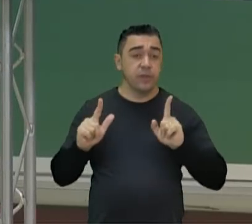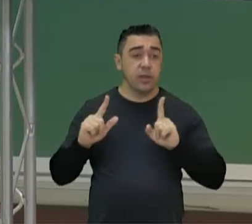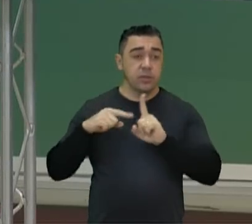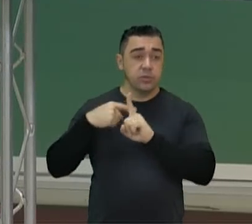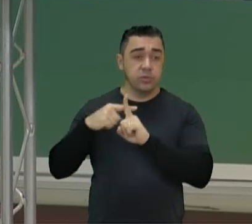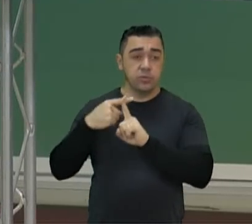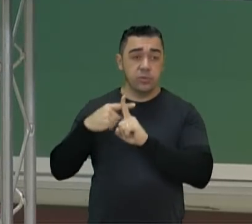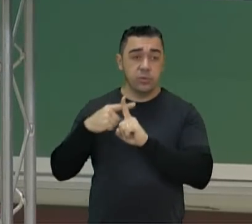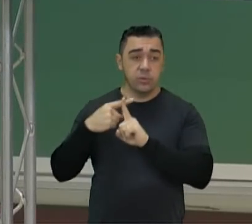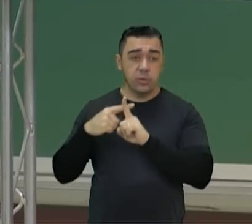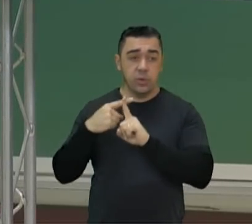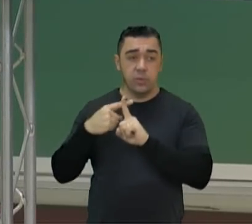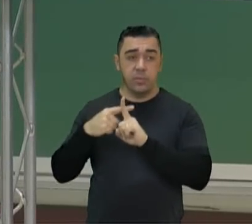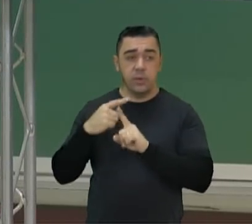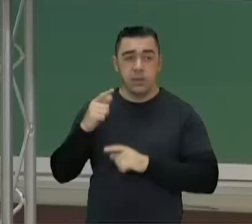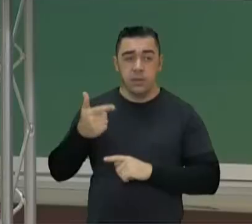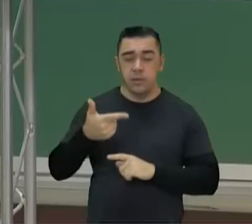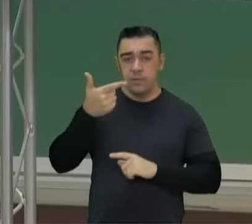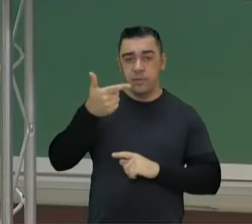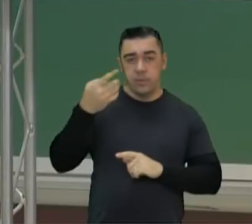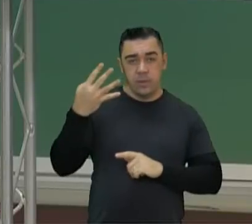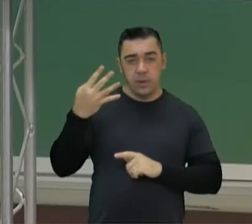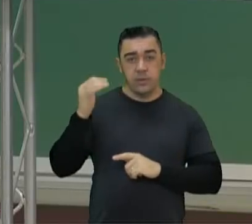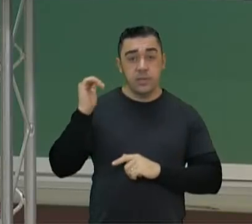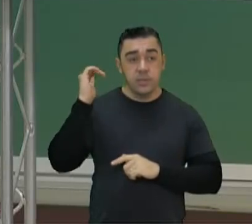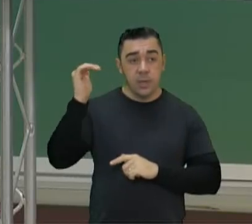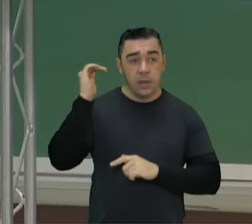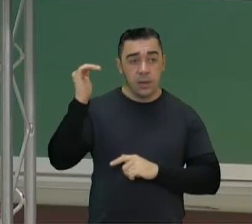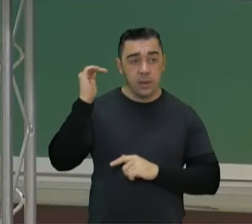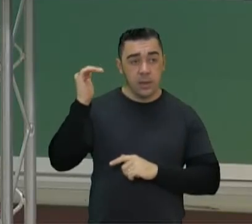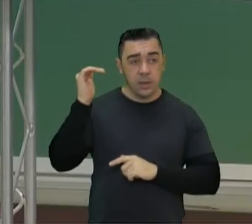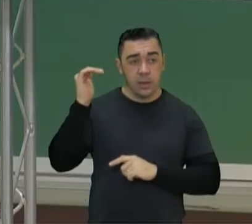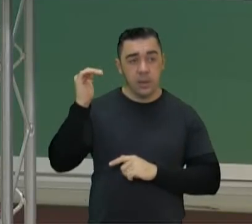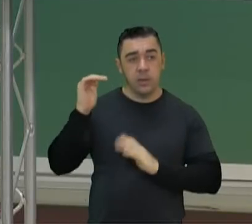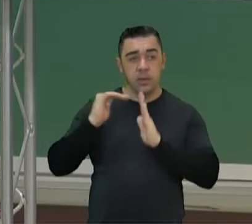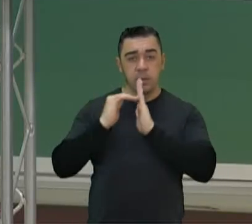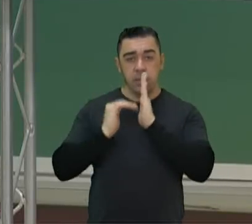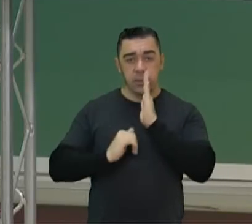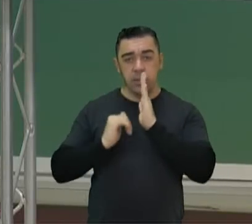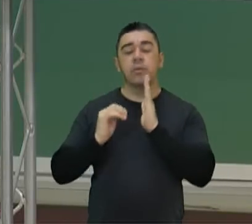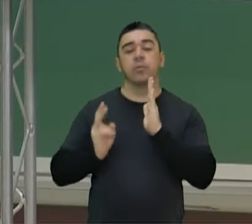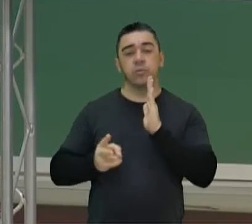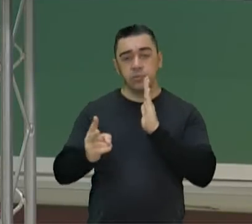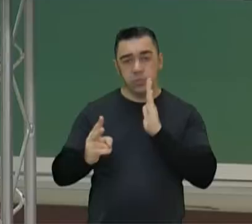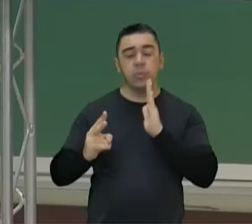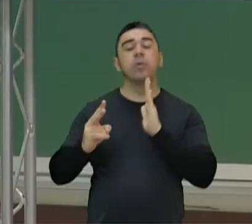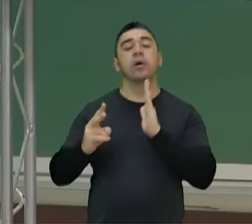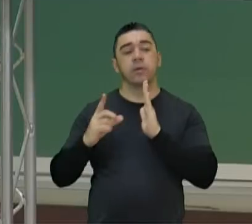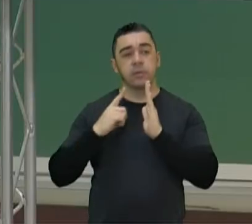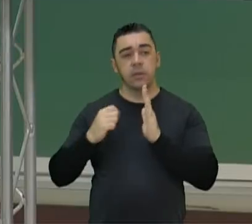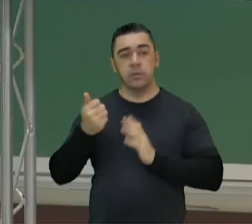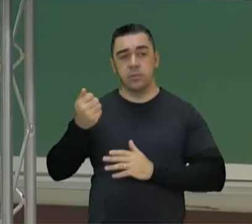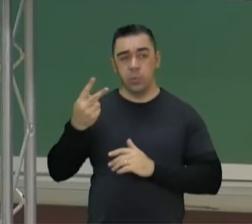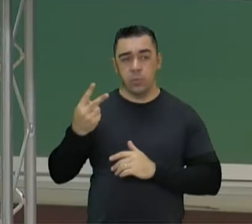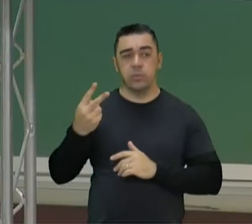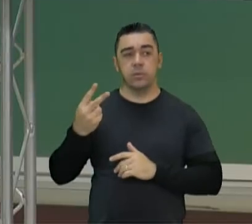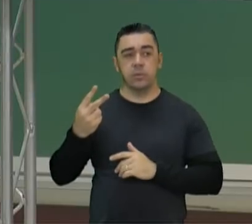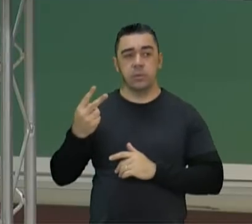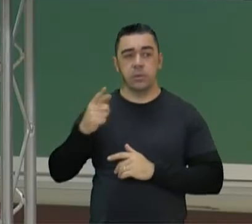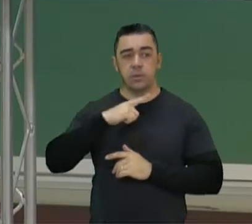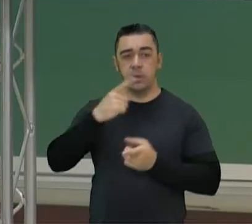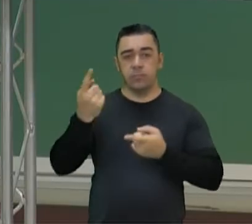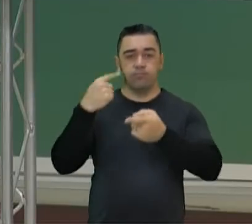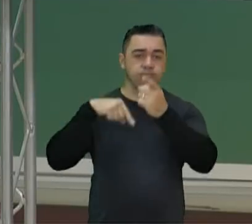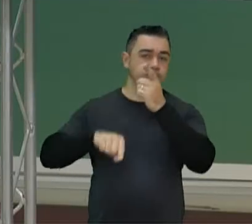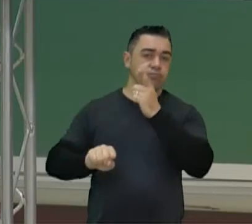o resto, ele fica em cima. O subtraindo continua-se no meio e o minuendo que estava em